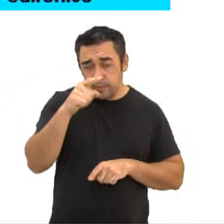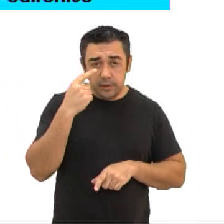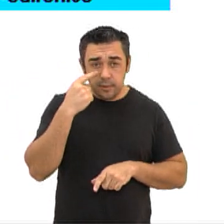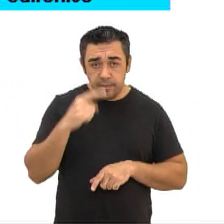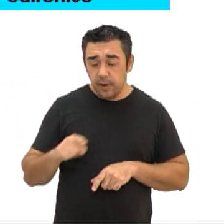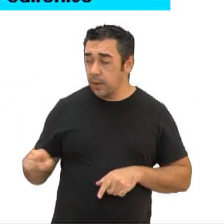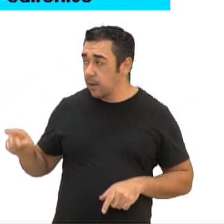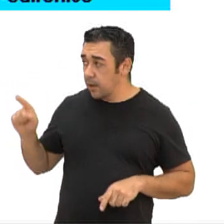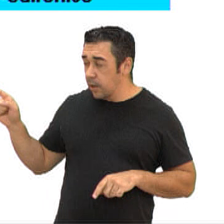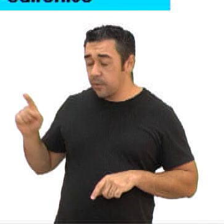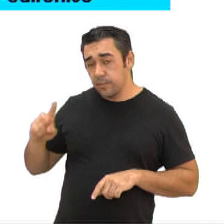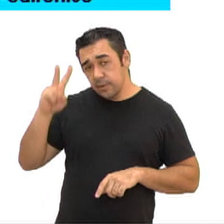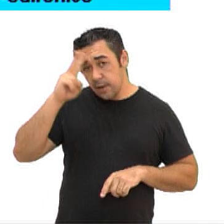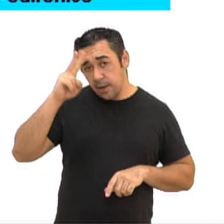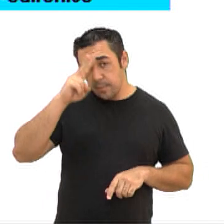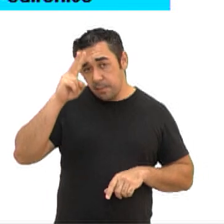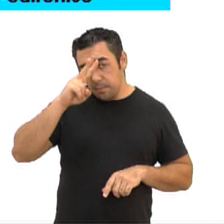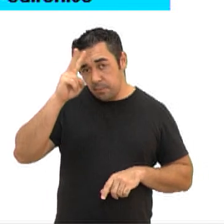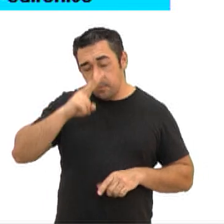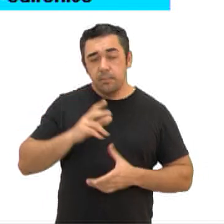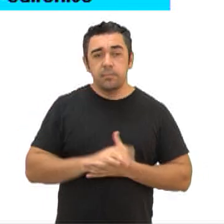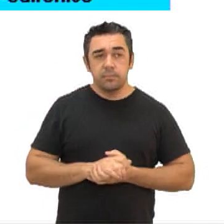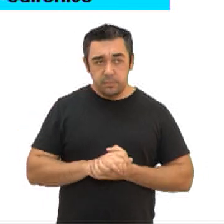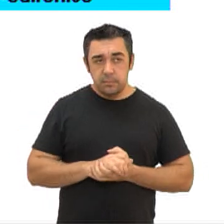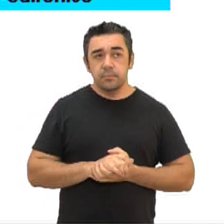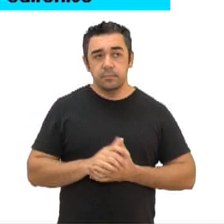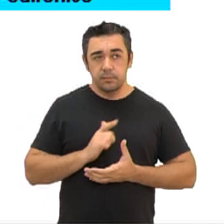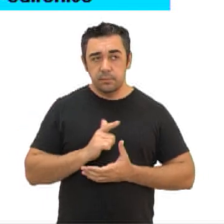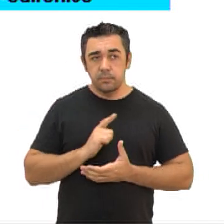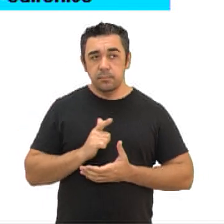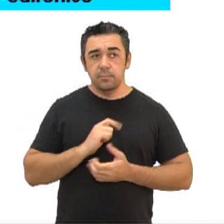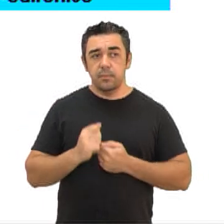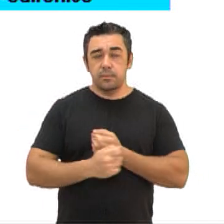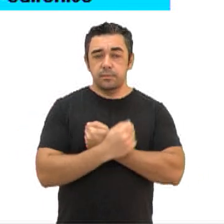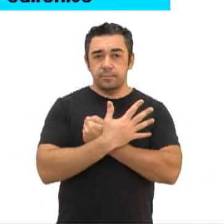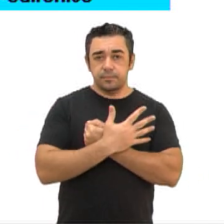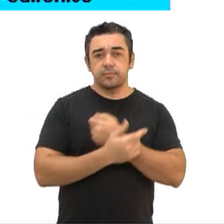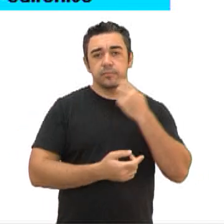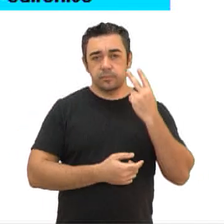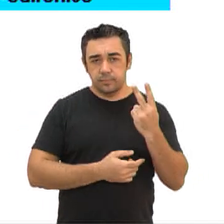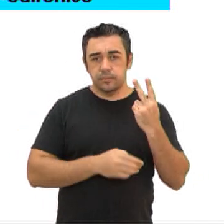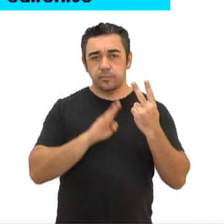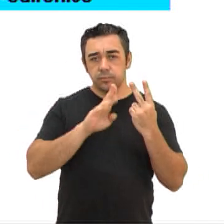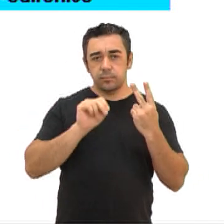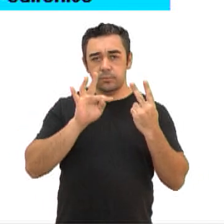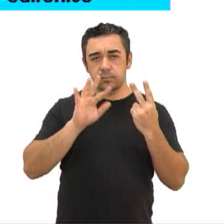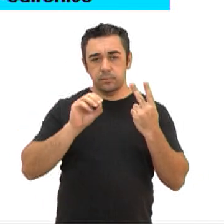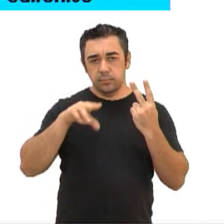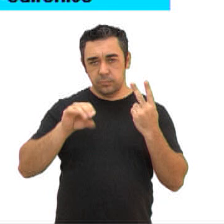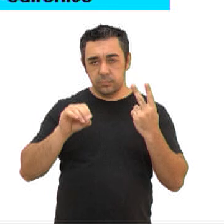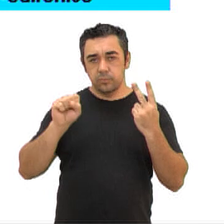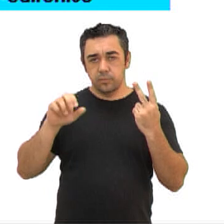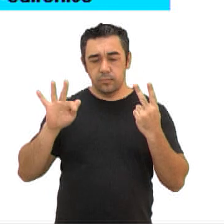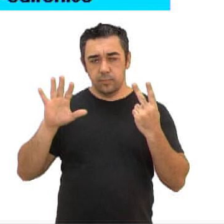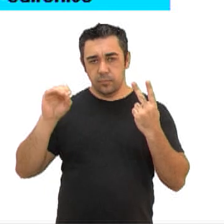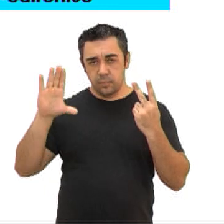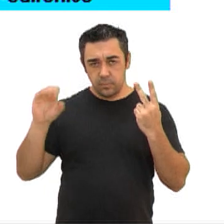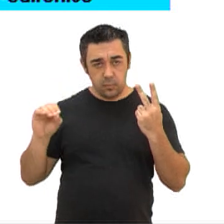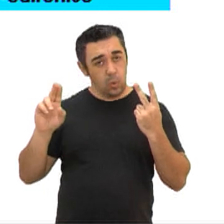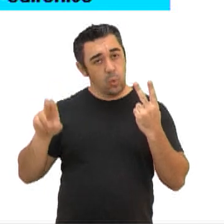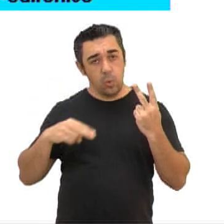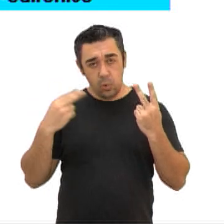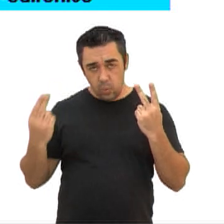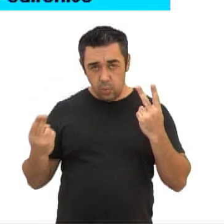vocês relembrarem um pouquinho, né? Eu tenho aqui o ácido 2-butano sulfônico